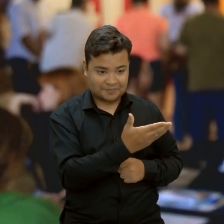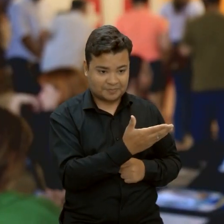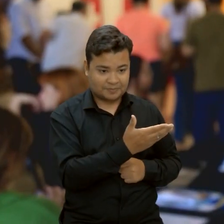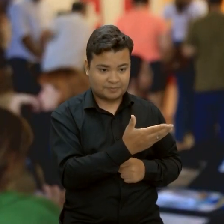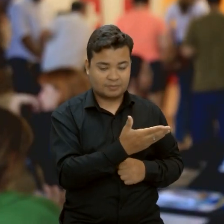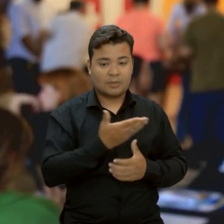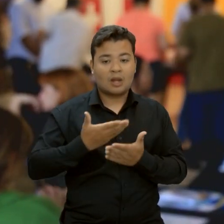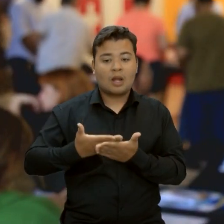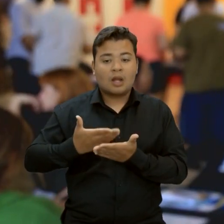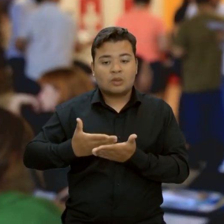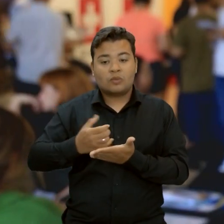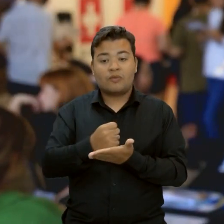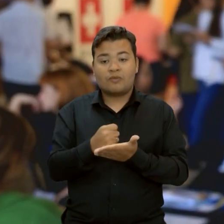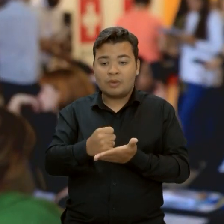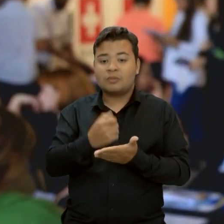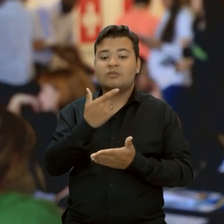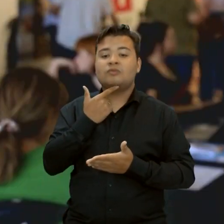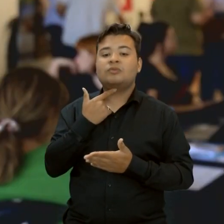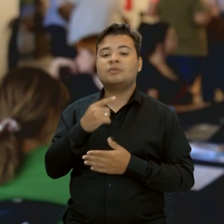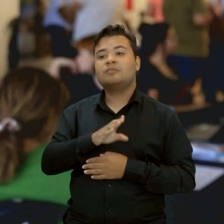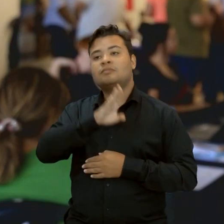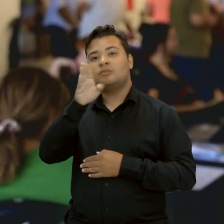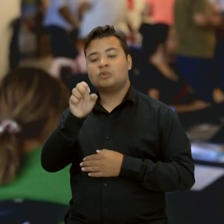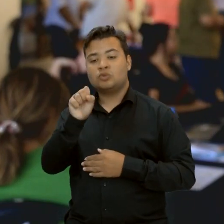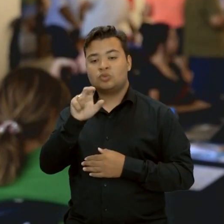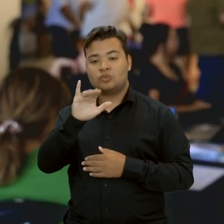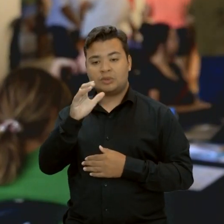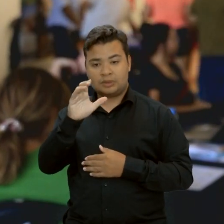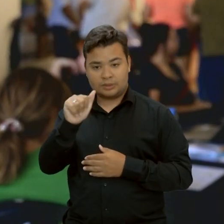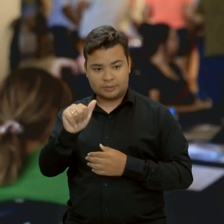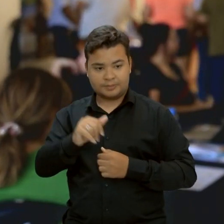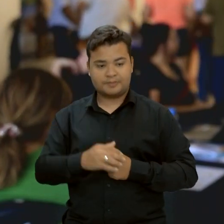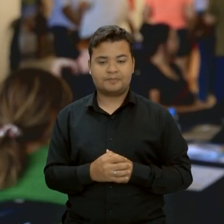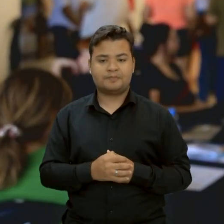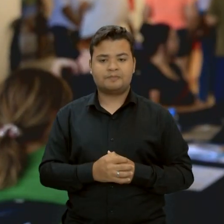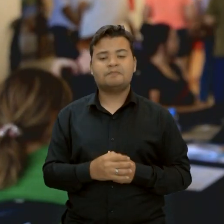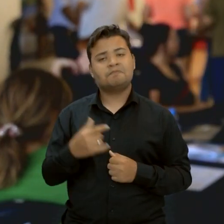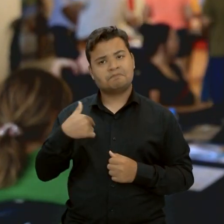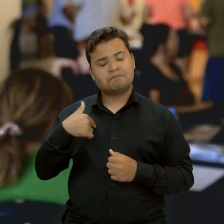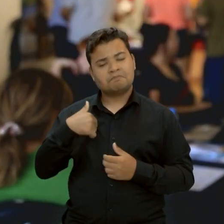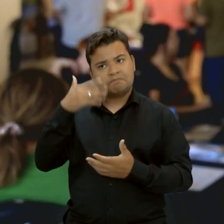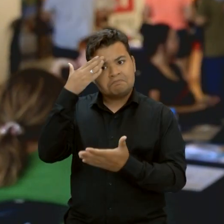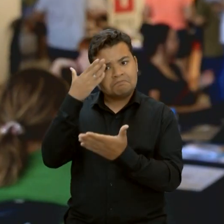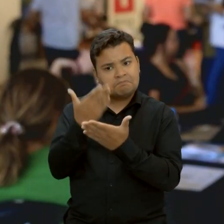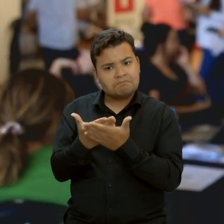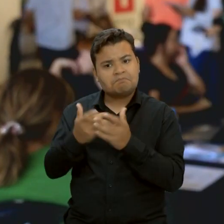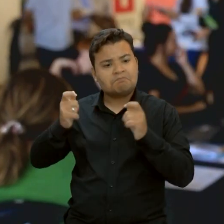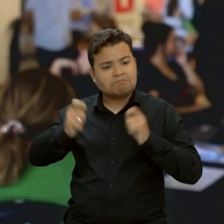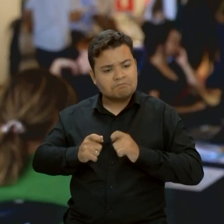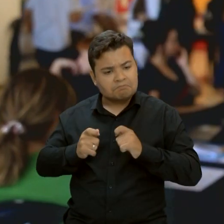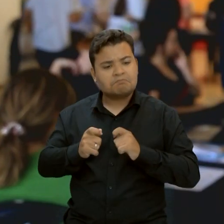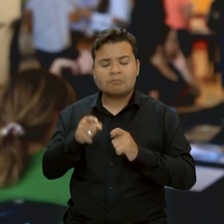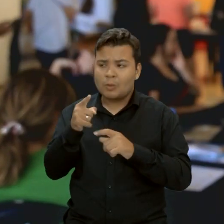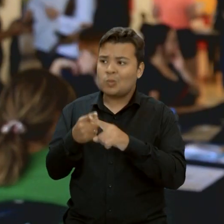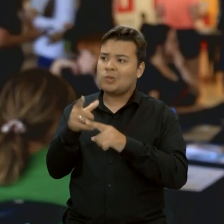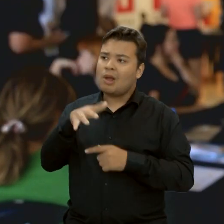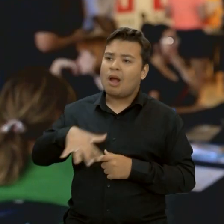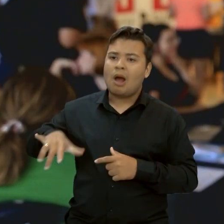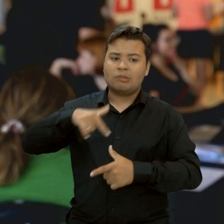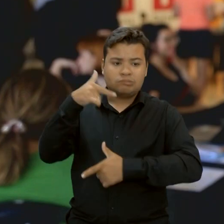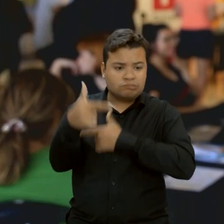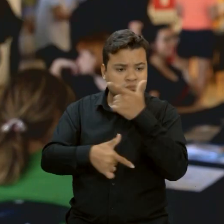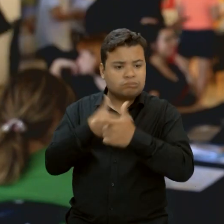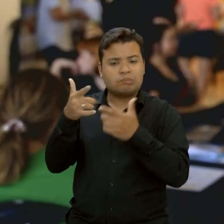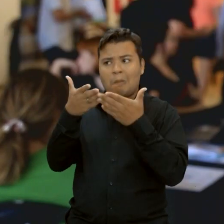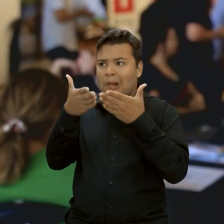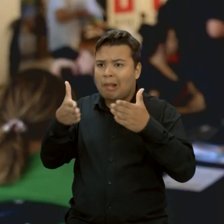de farmácia que quer ir para a Suíça. Acho que tem grandes chances de um mercado muito grande hoje, né,